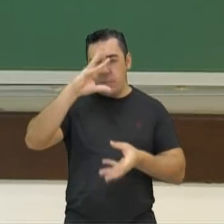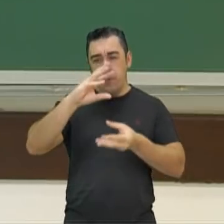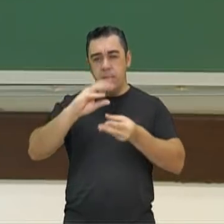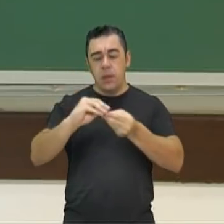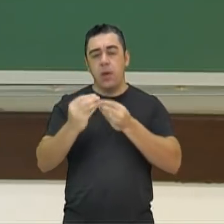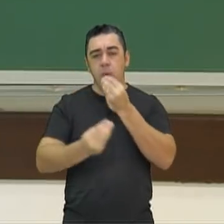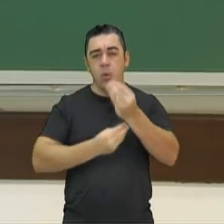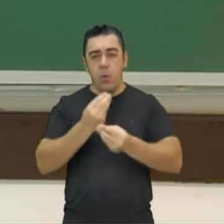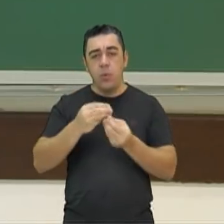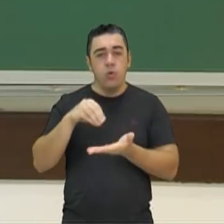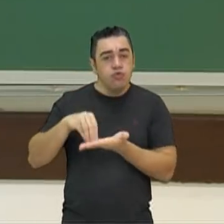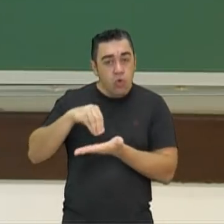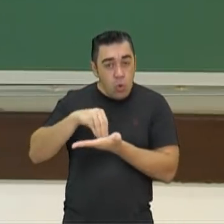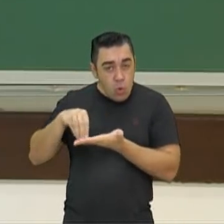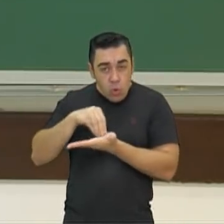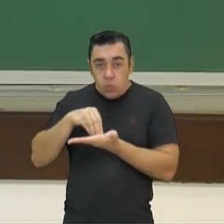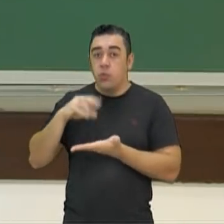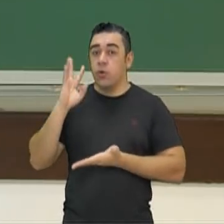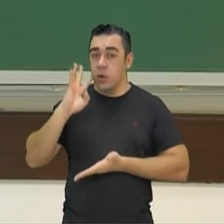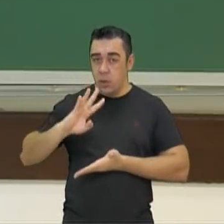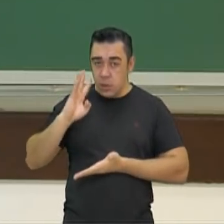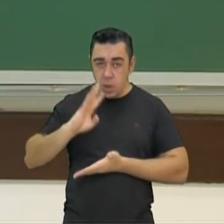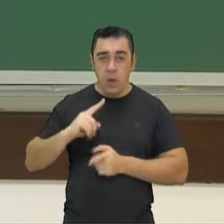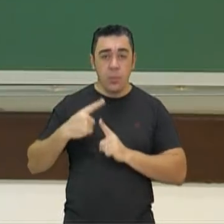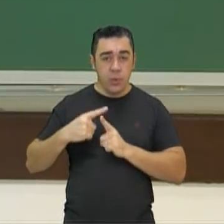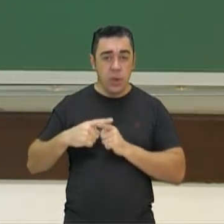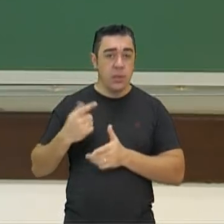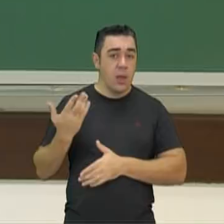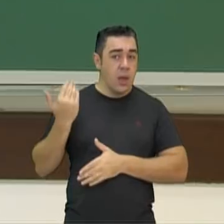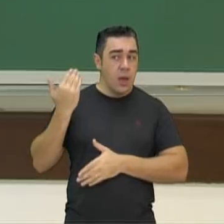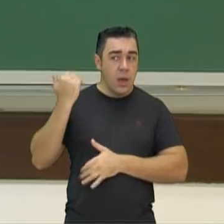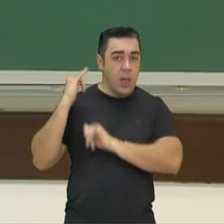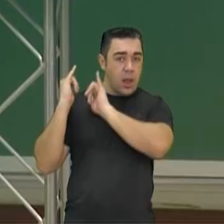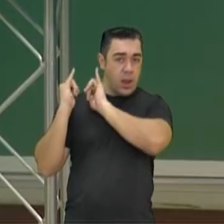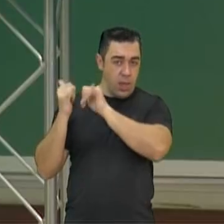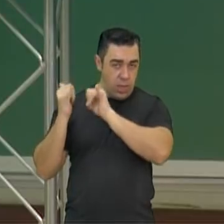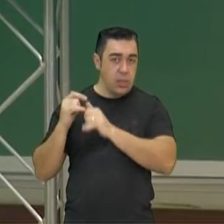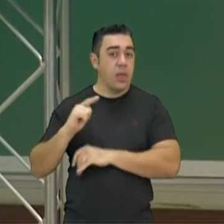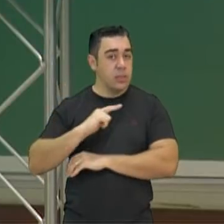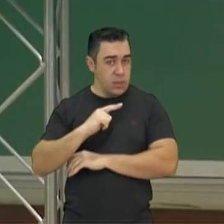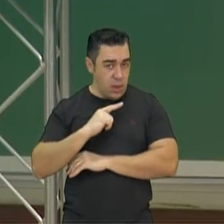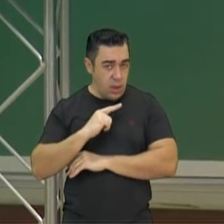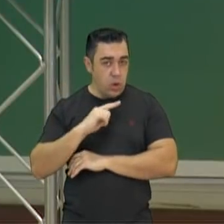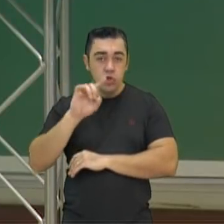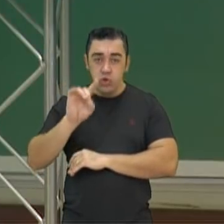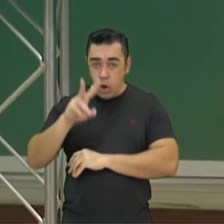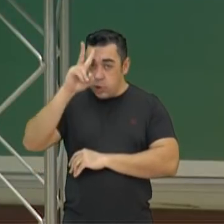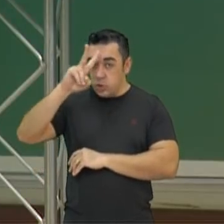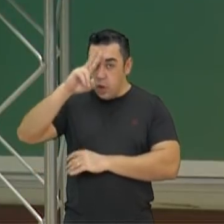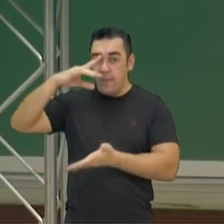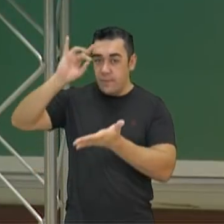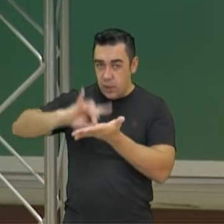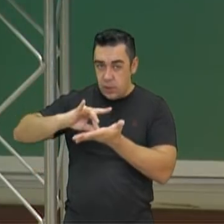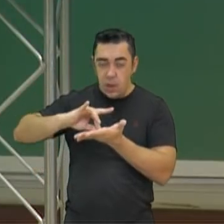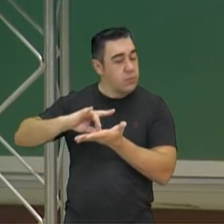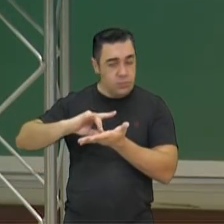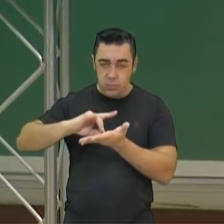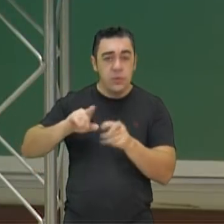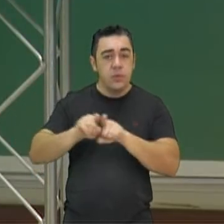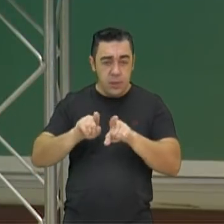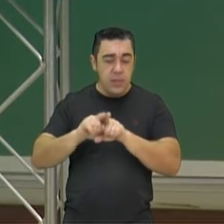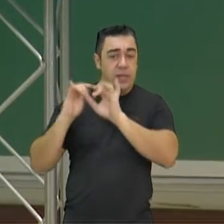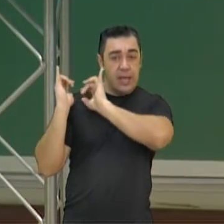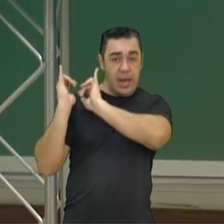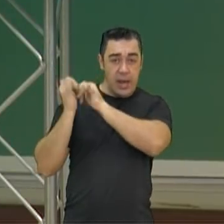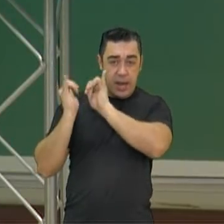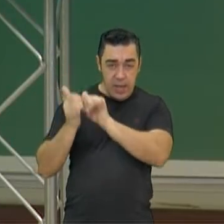que o jogo ele é tão popular que até uma lenda por trás do jogo existe, né? Não é só a história verdadeira, mas atrás do jogo ainda